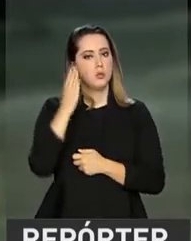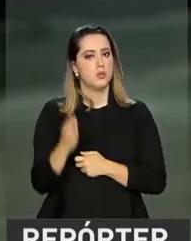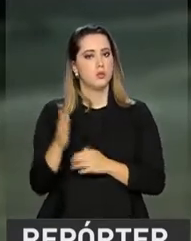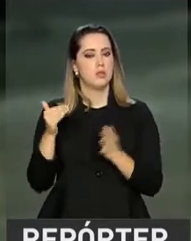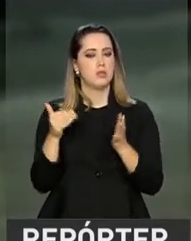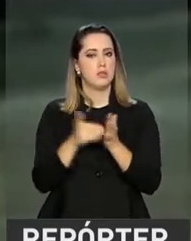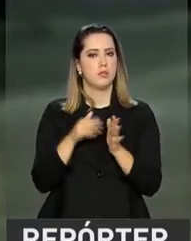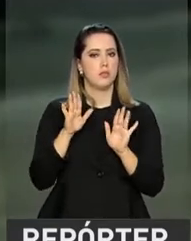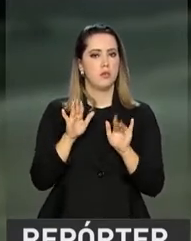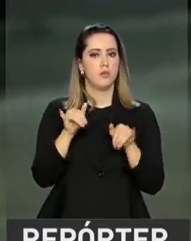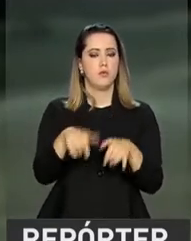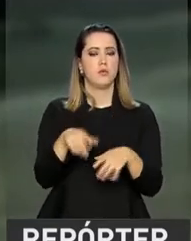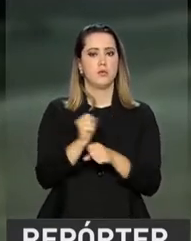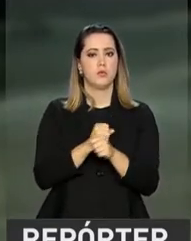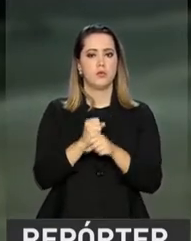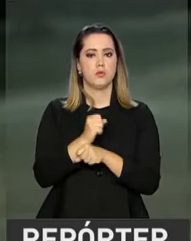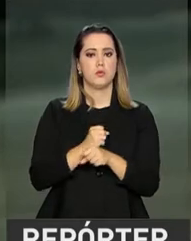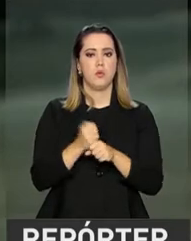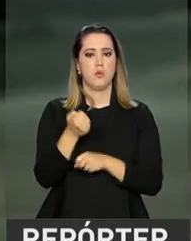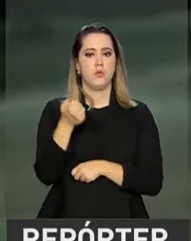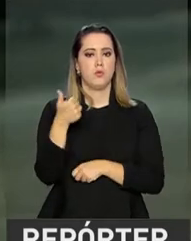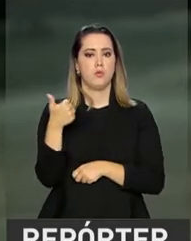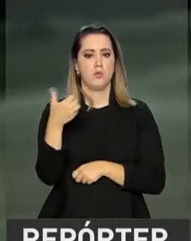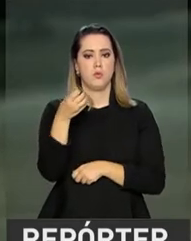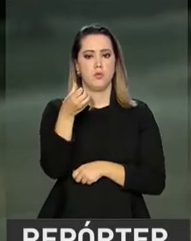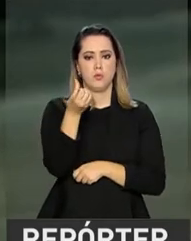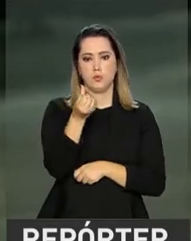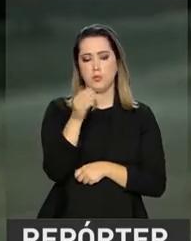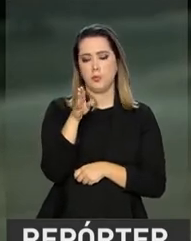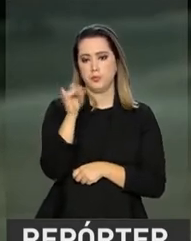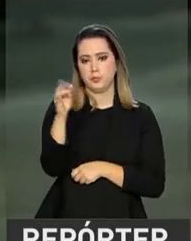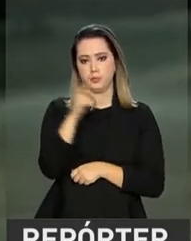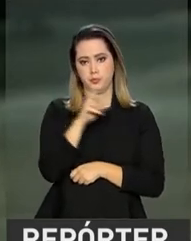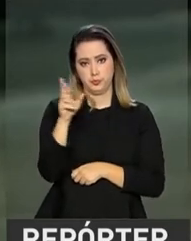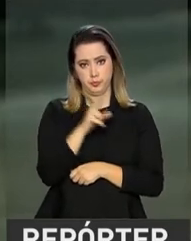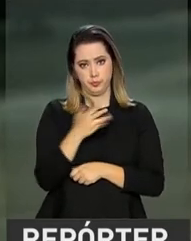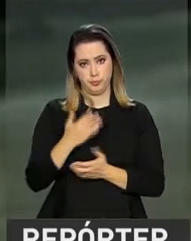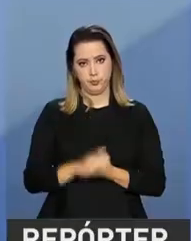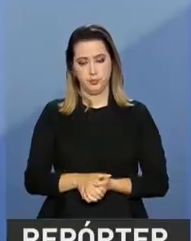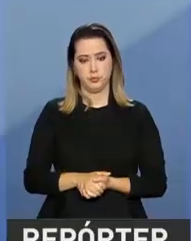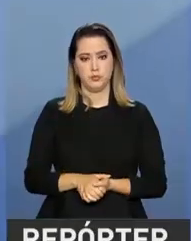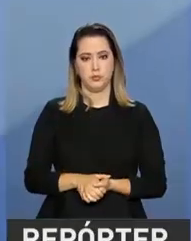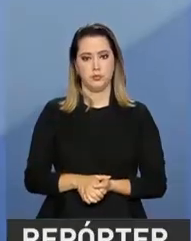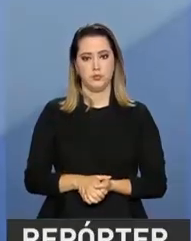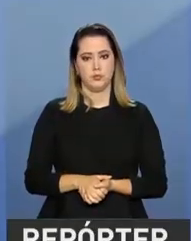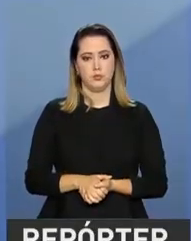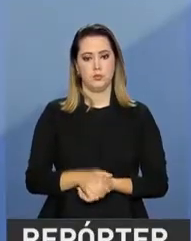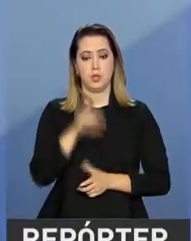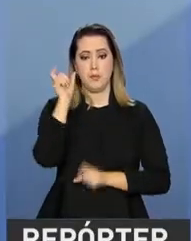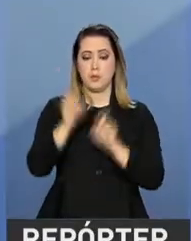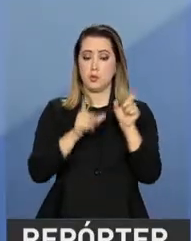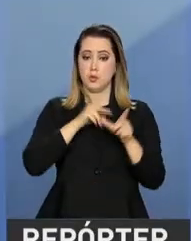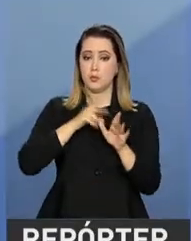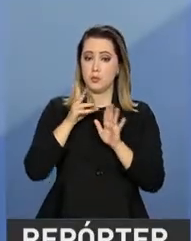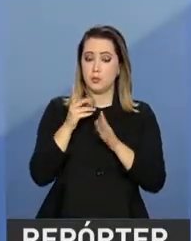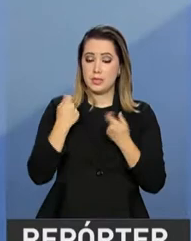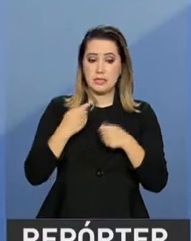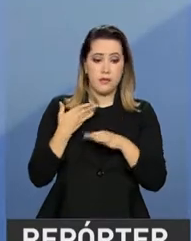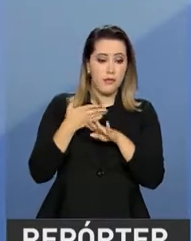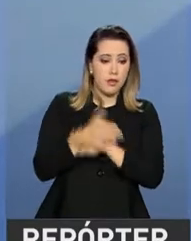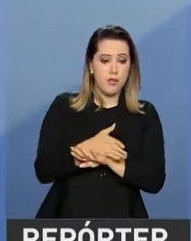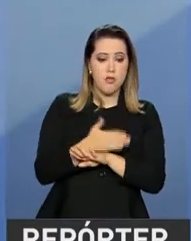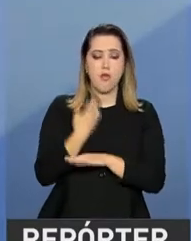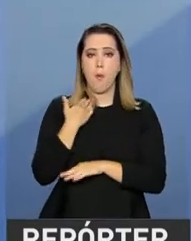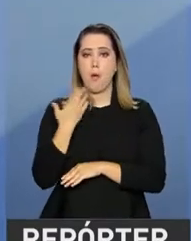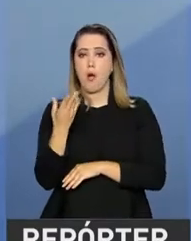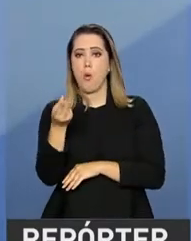até o fim deste ano quase 16 bilhões de reais o trabalhador e tinha que ir ao banco